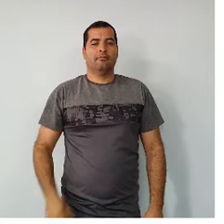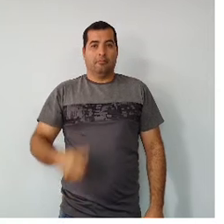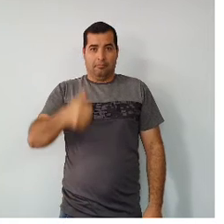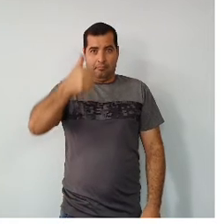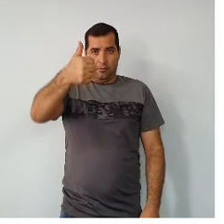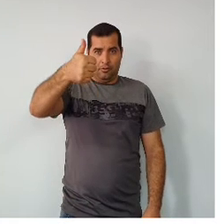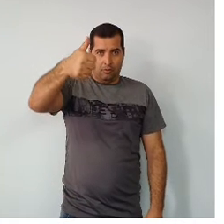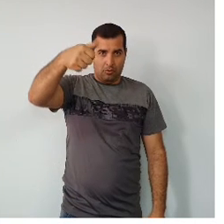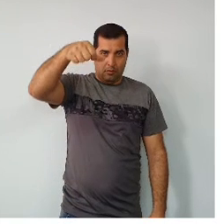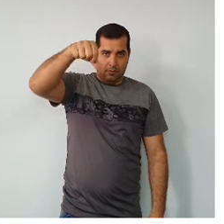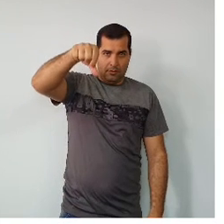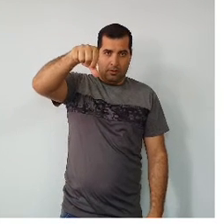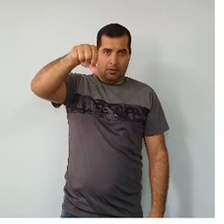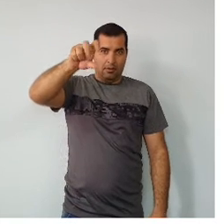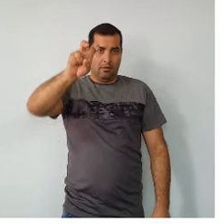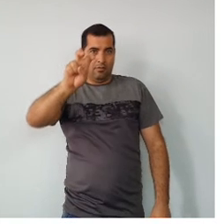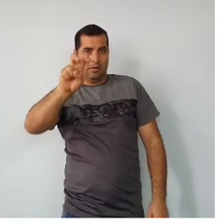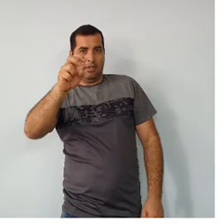Em